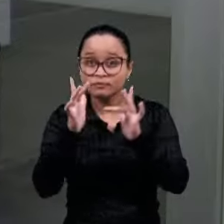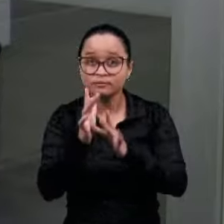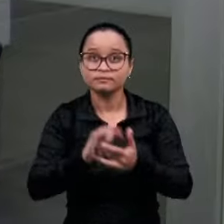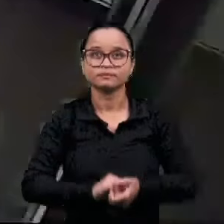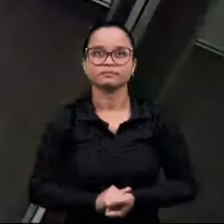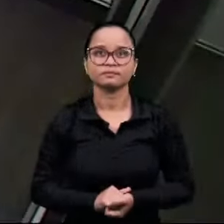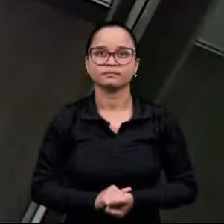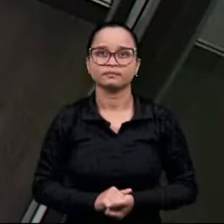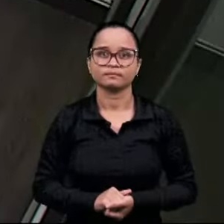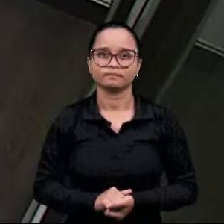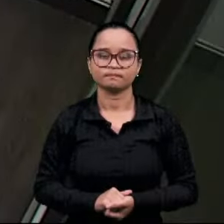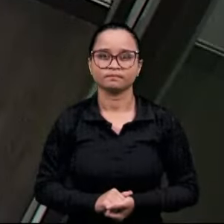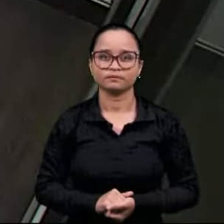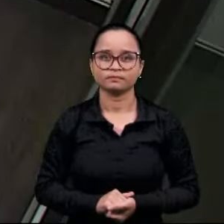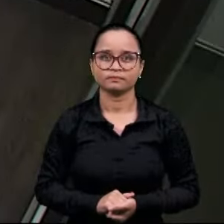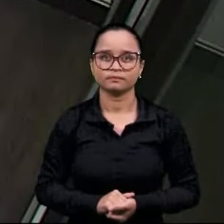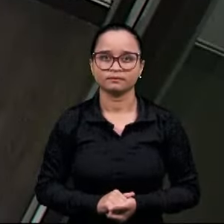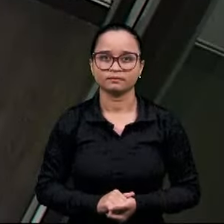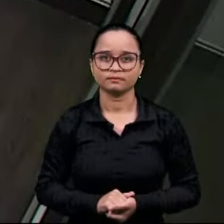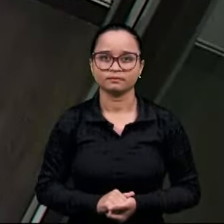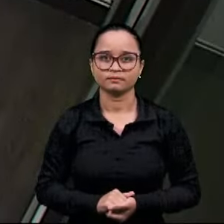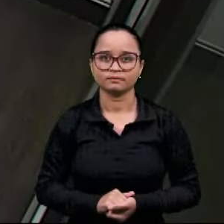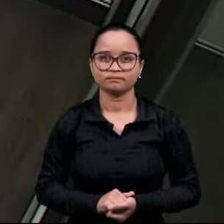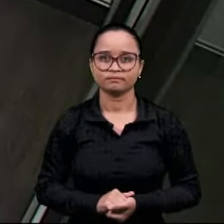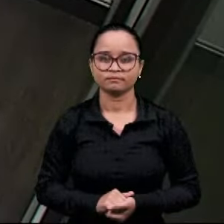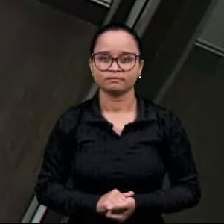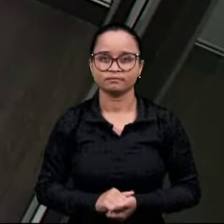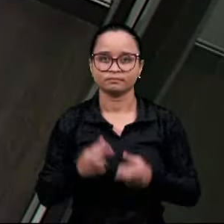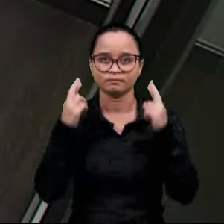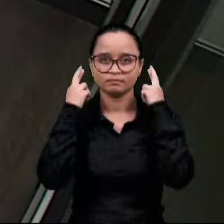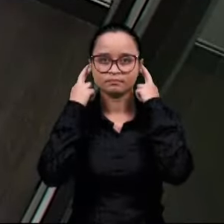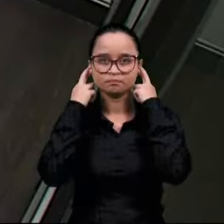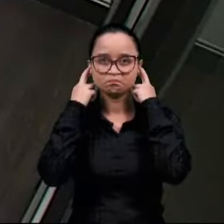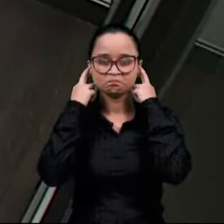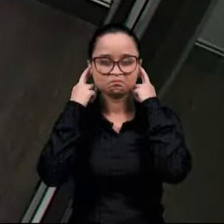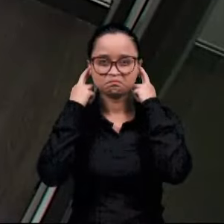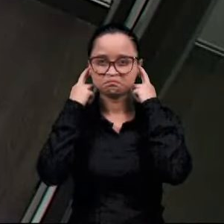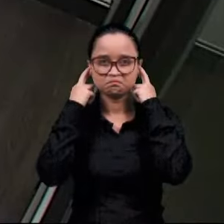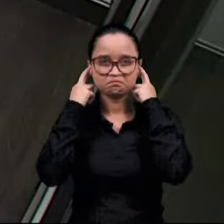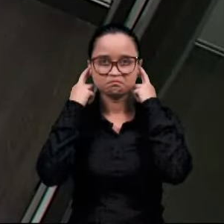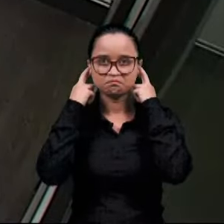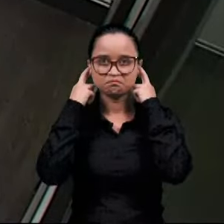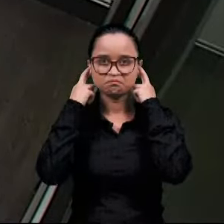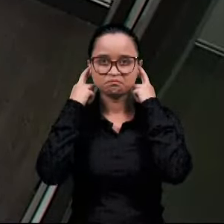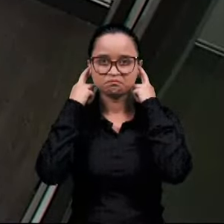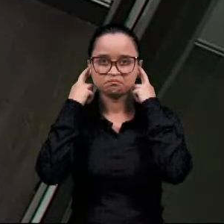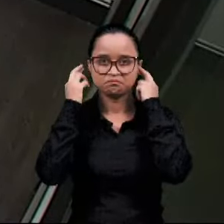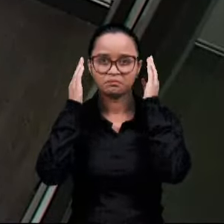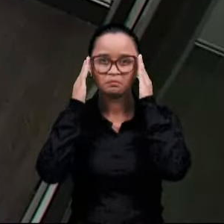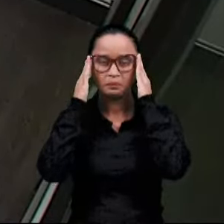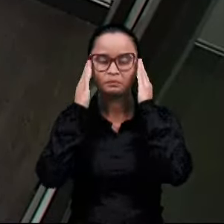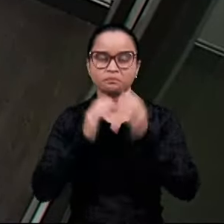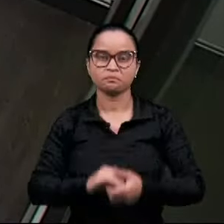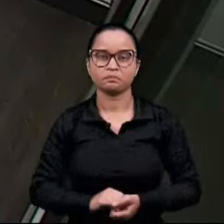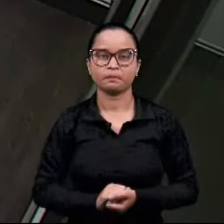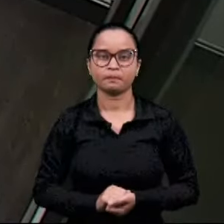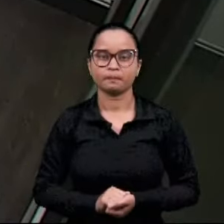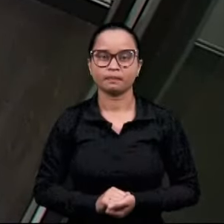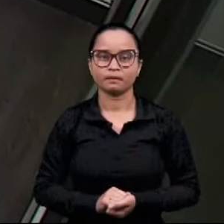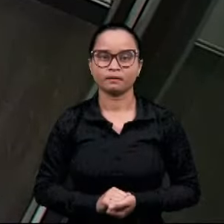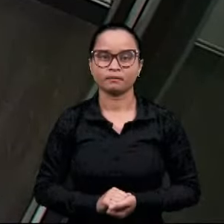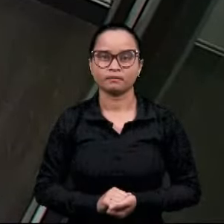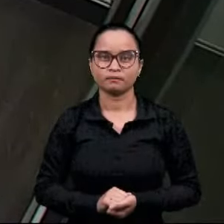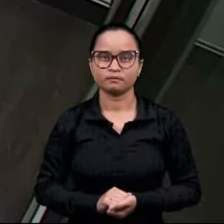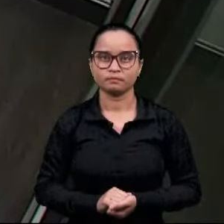aqui. É a primeira vez que eu estou, mas eu já tive outras vezes aqui. E é uma alegria e sempre uma